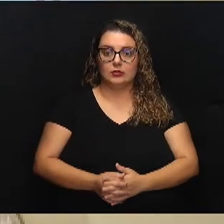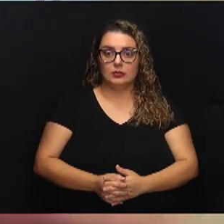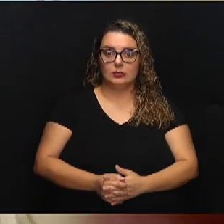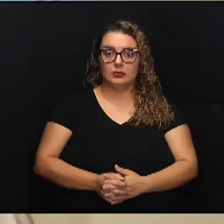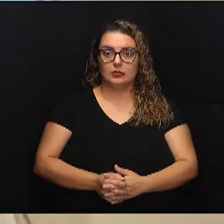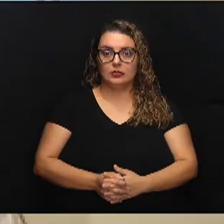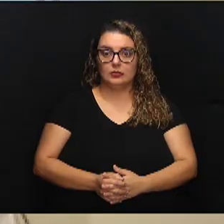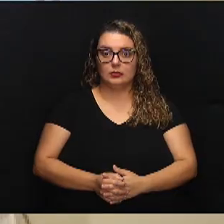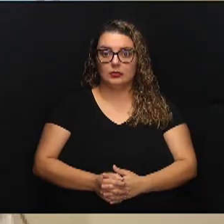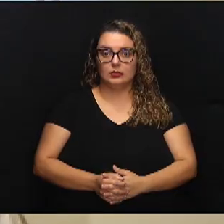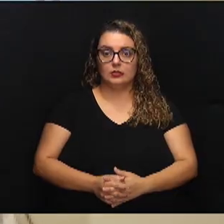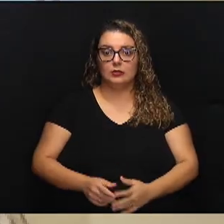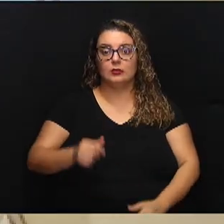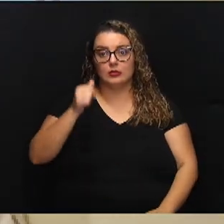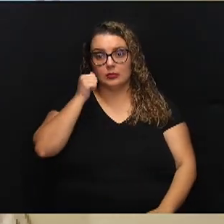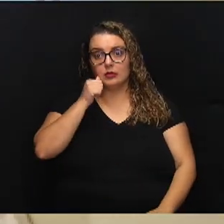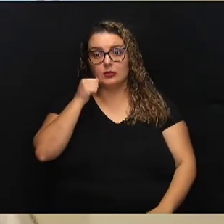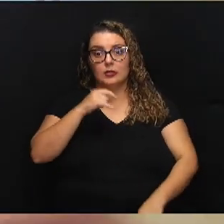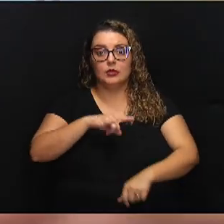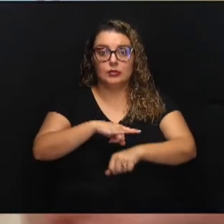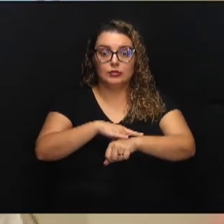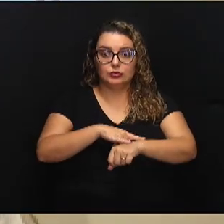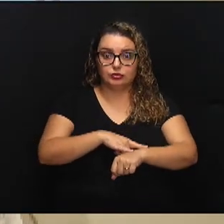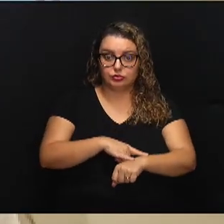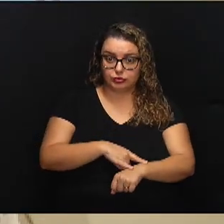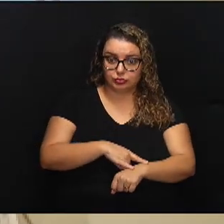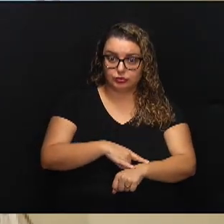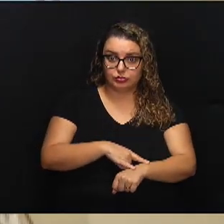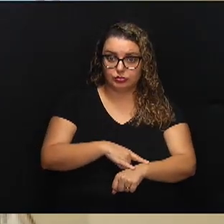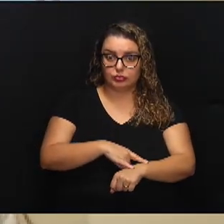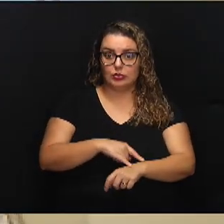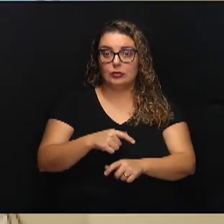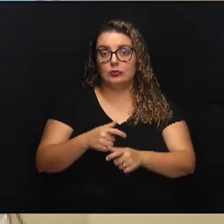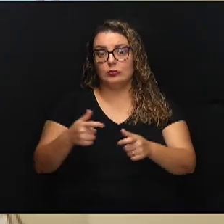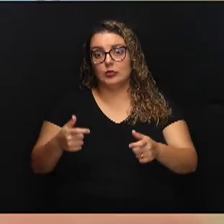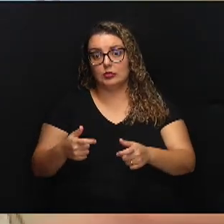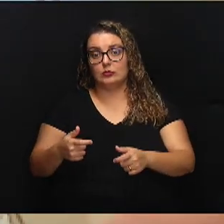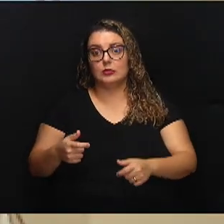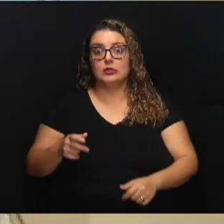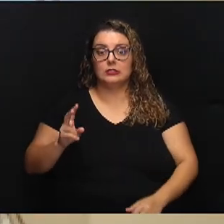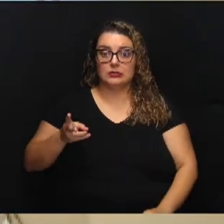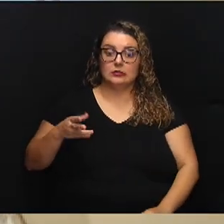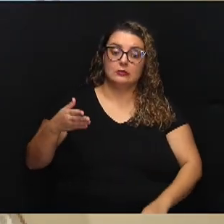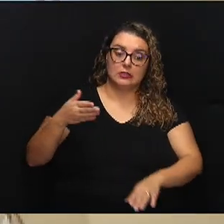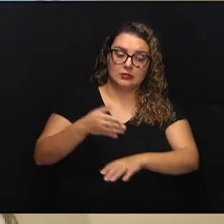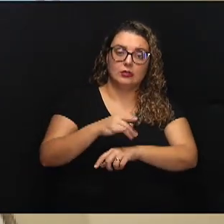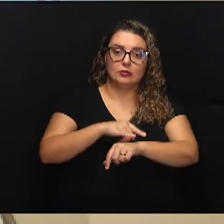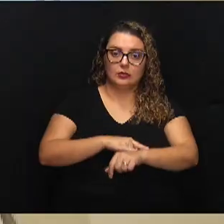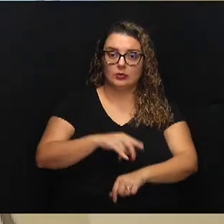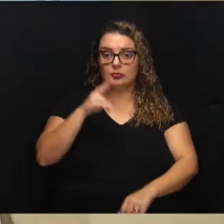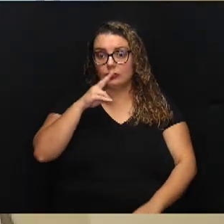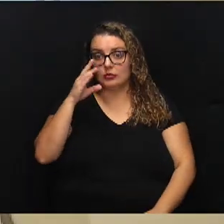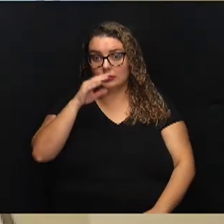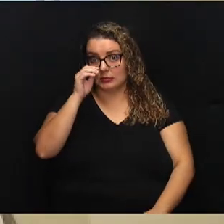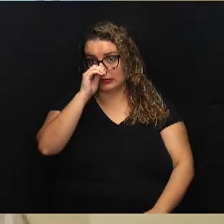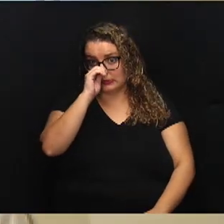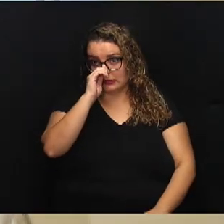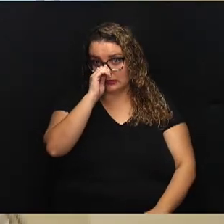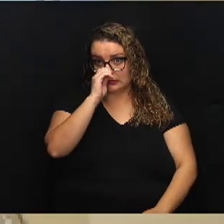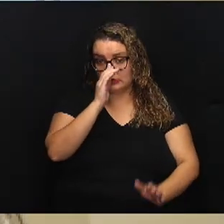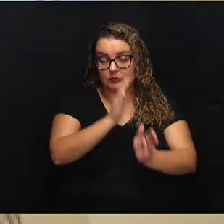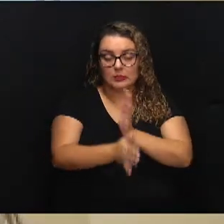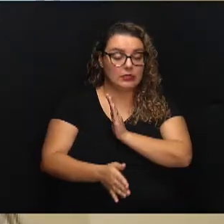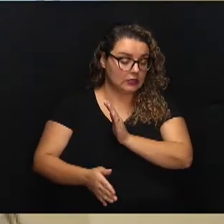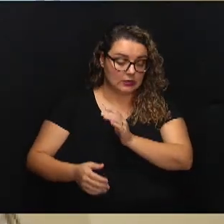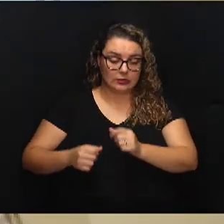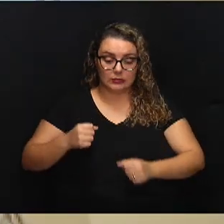na hora que a mulher vai urinar, pode haver um aumento da frequência ou uma sensação de urgência de ter que correr para o banheiro, ou